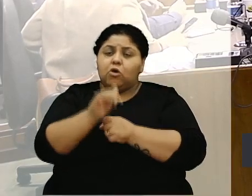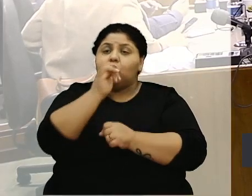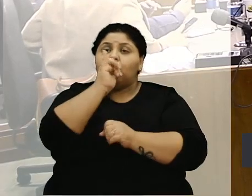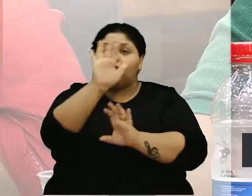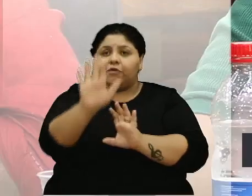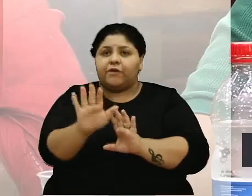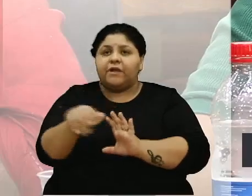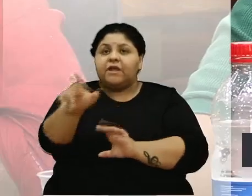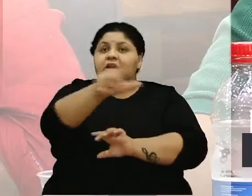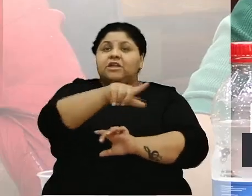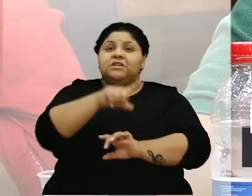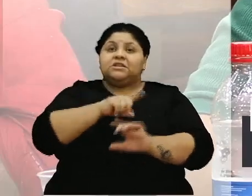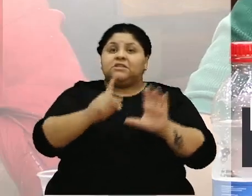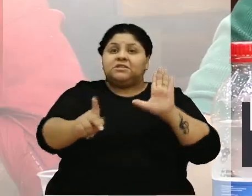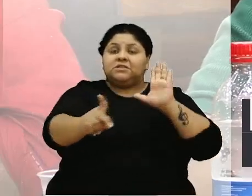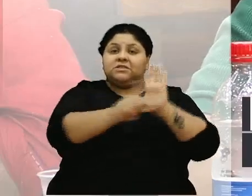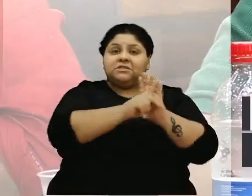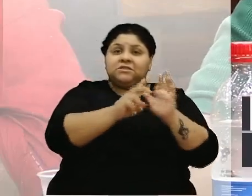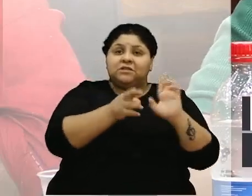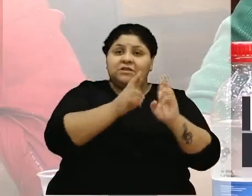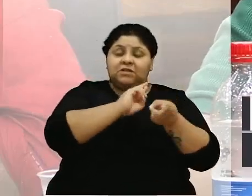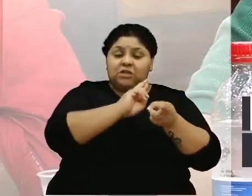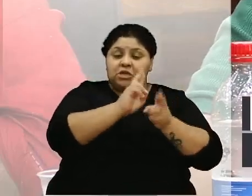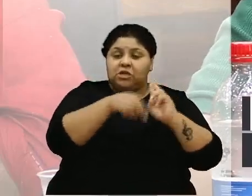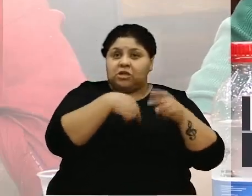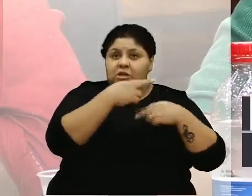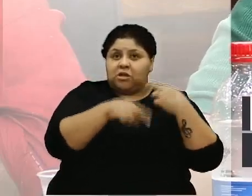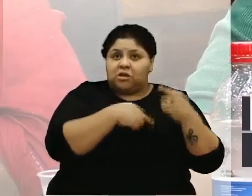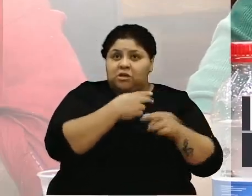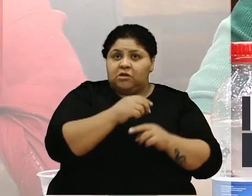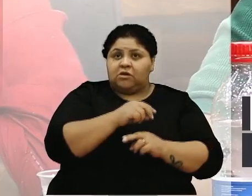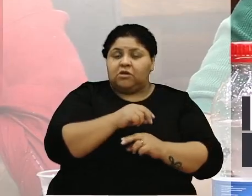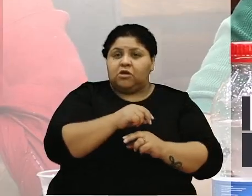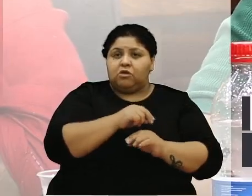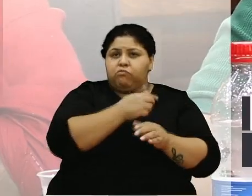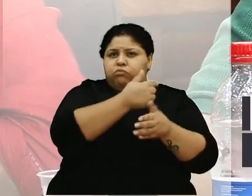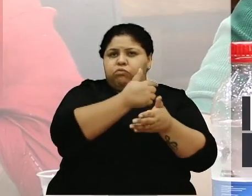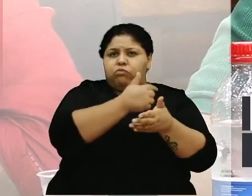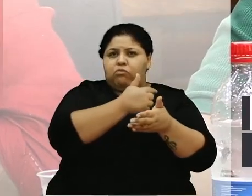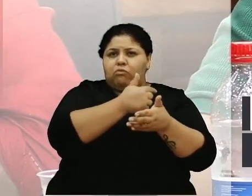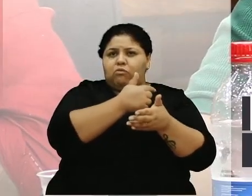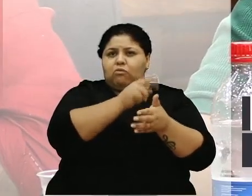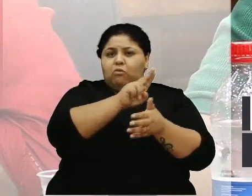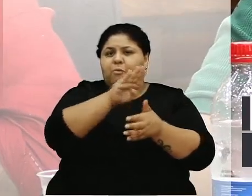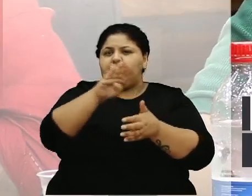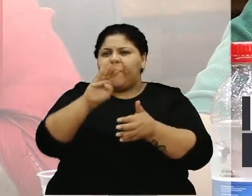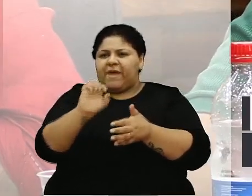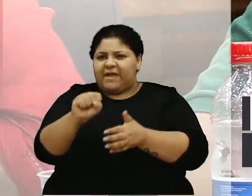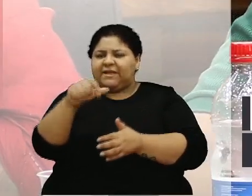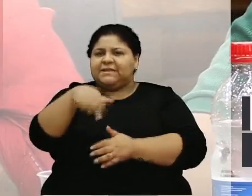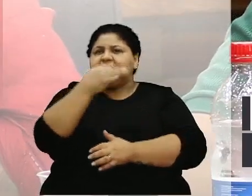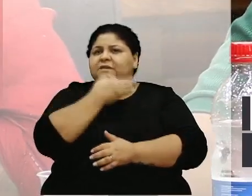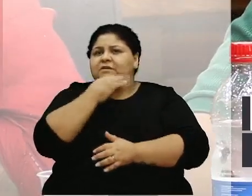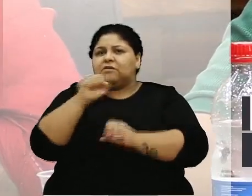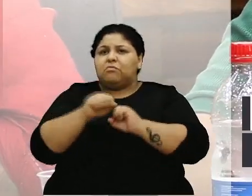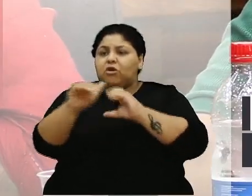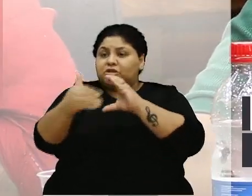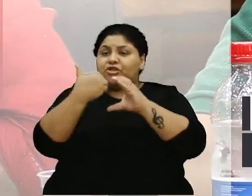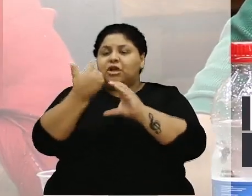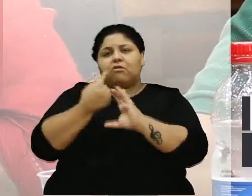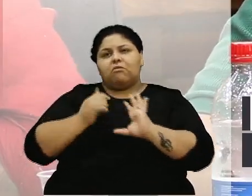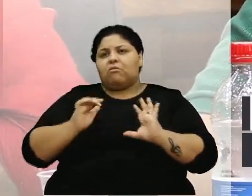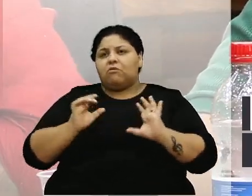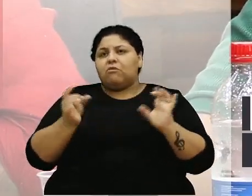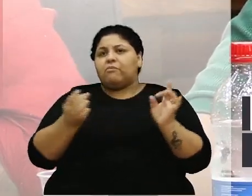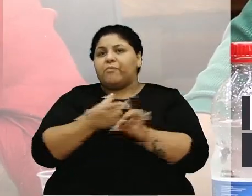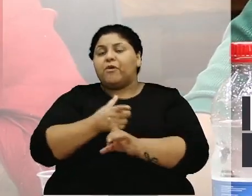Se a gente tivesse projeto para reformar as UBSs, como o do Vila Cristina e outras UBSs, já pode vir dinheiro automático. Só que tem que